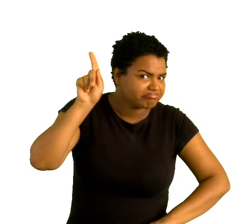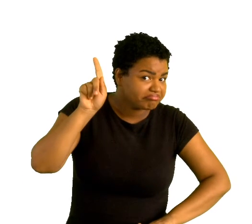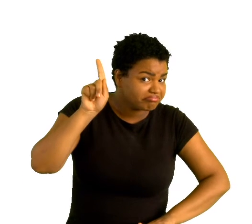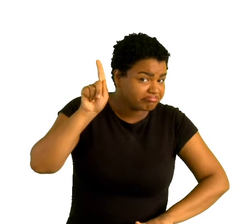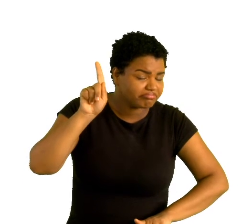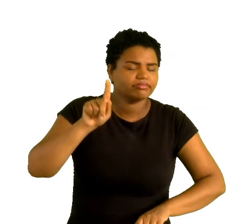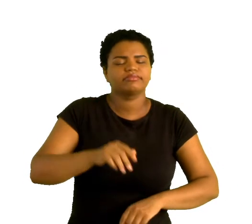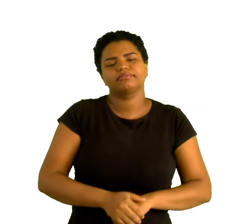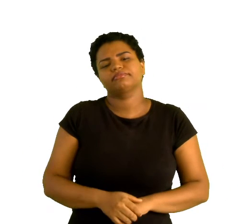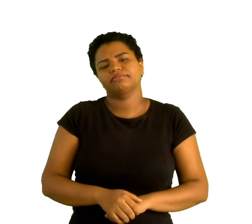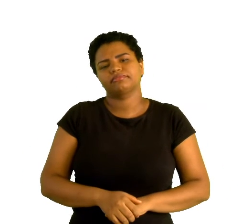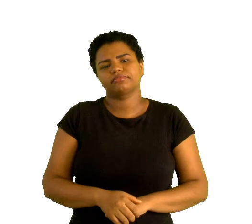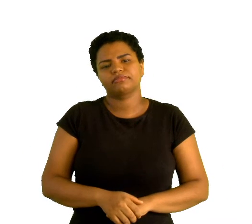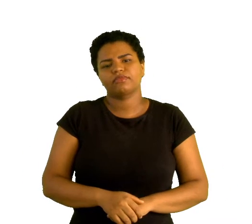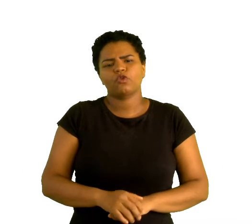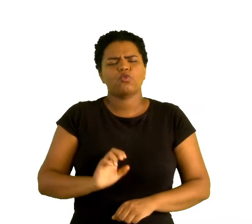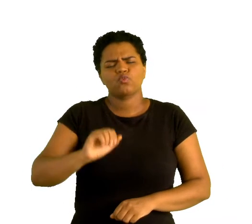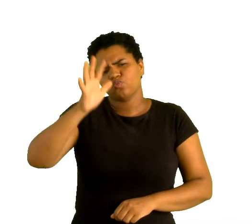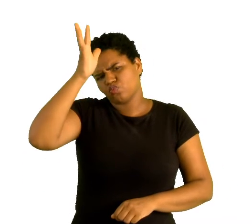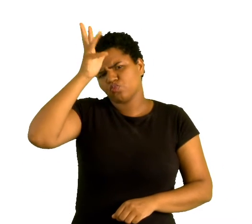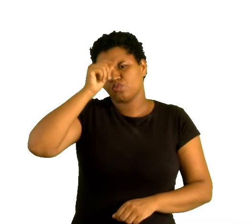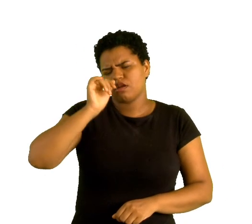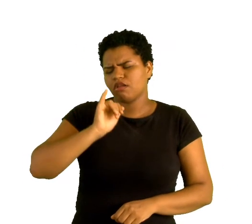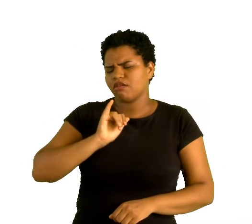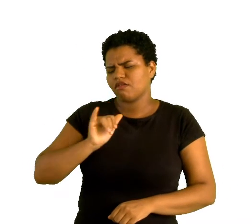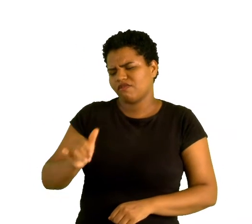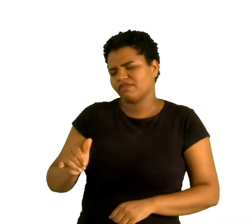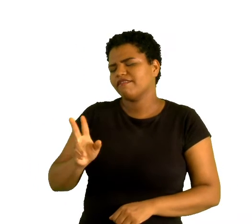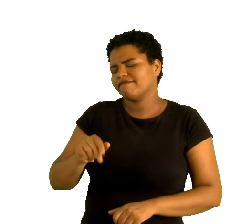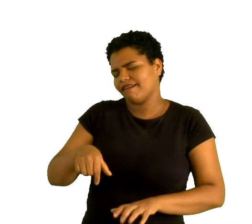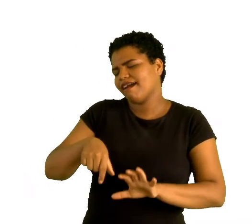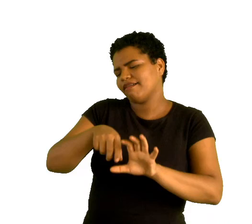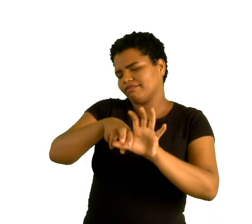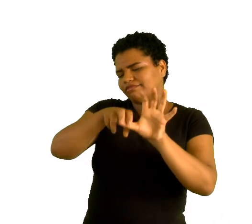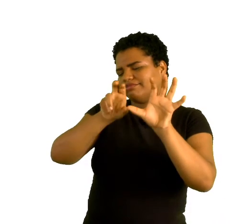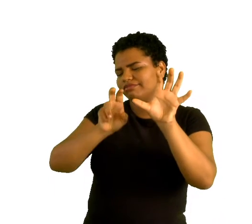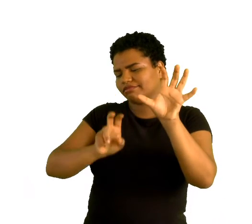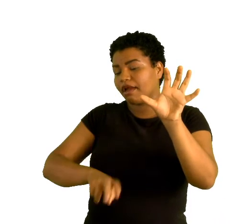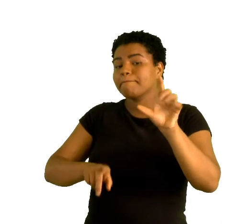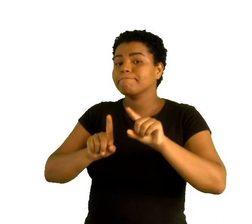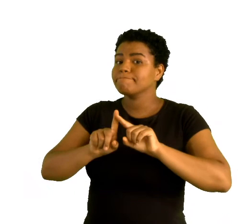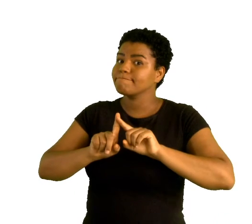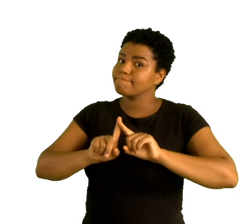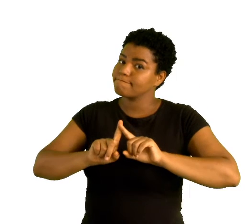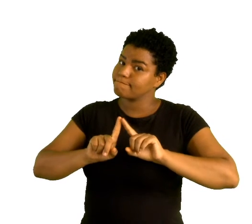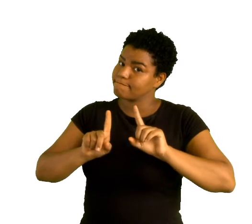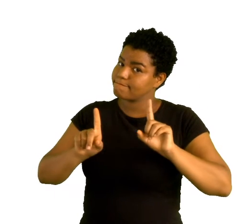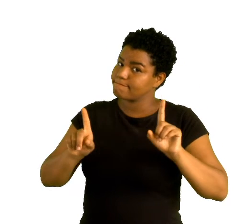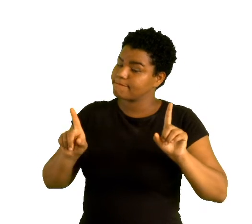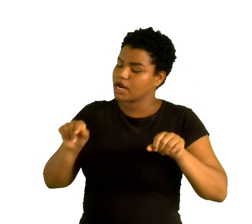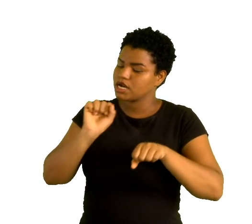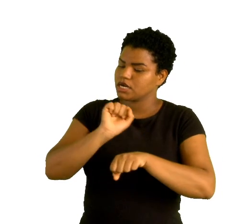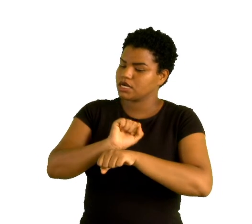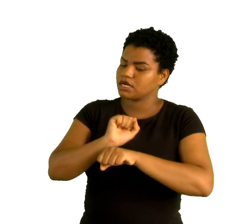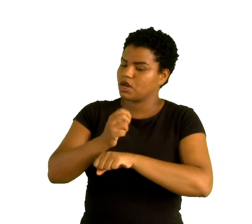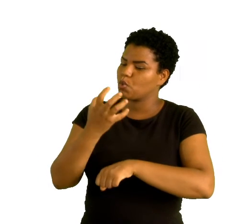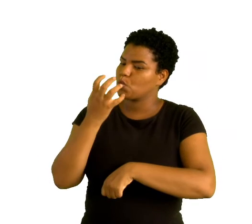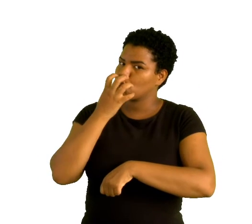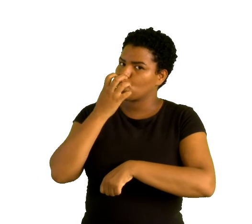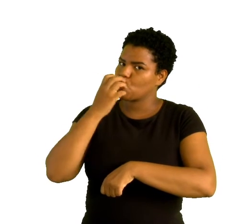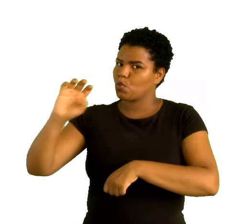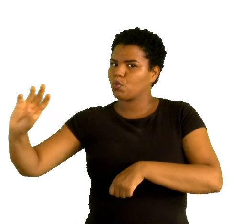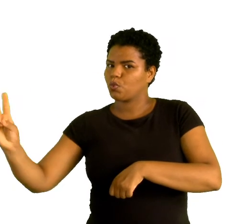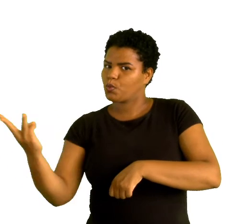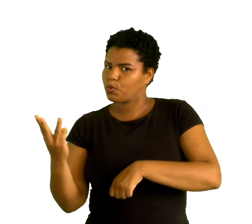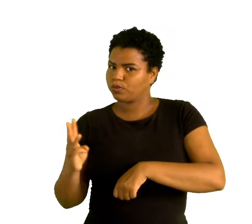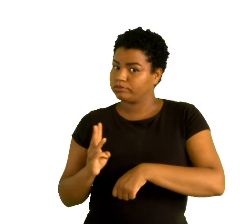emocionante? Ou o galo avisa que vai descer, mas vai esperar os cães que se